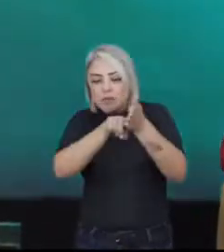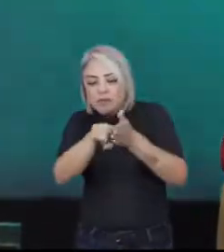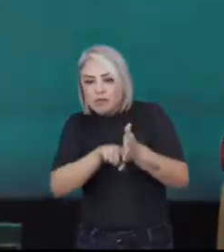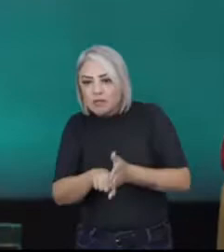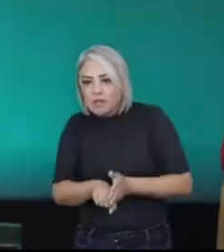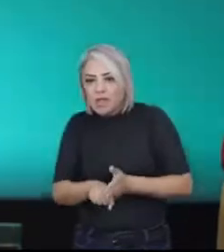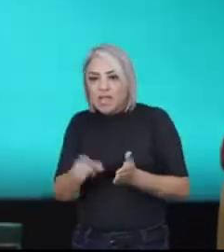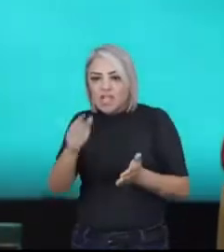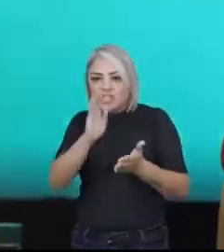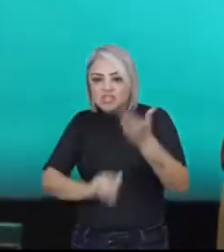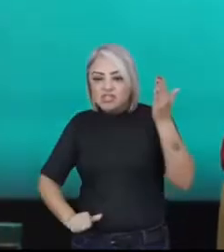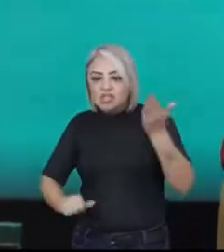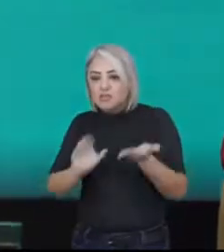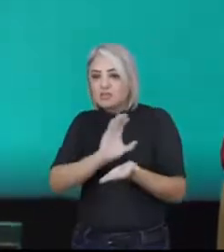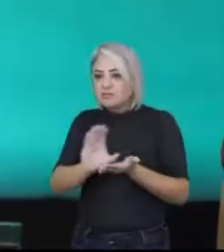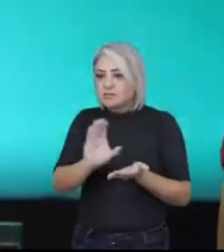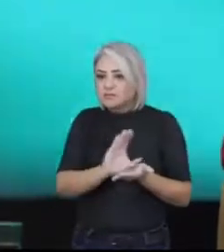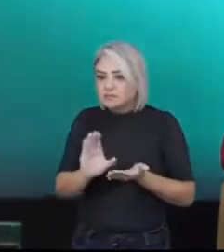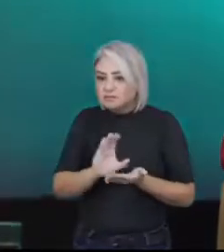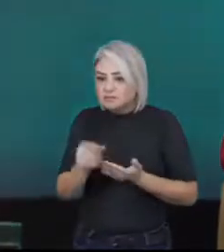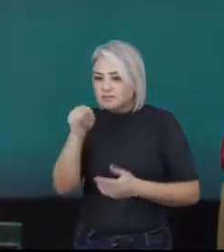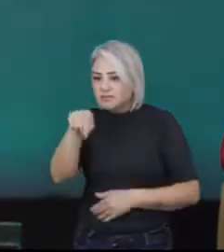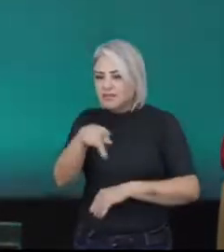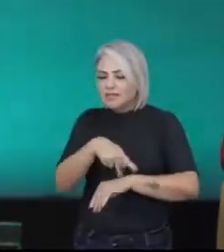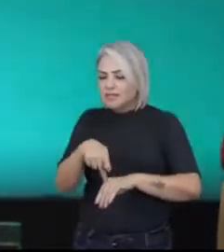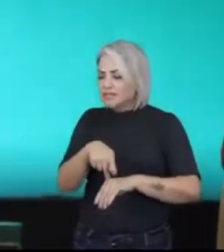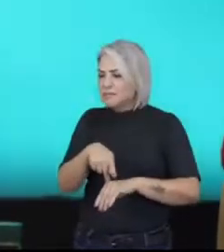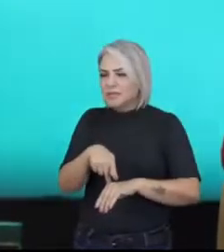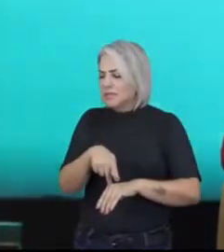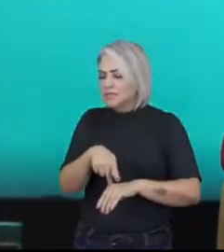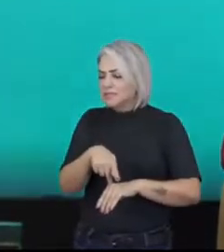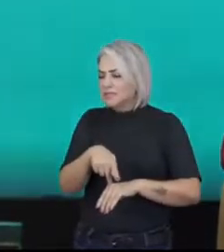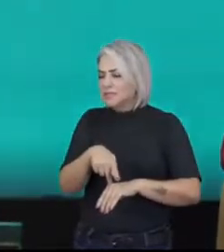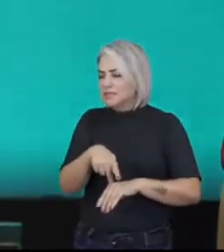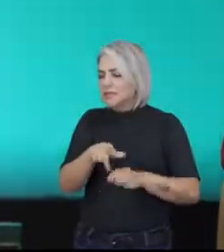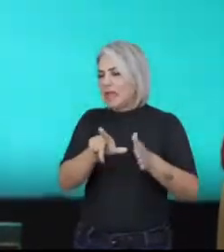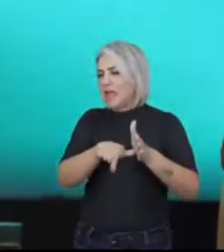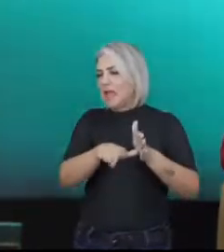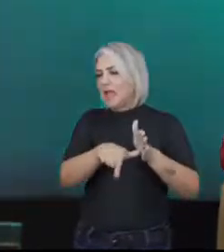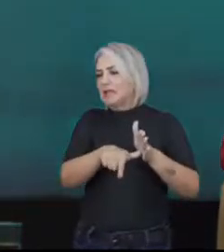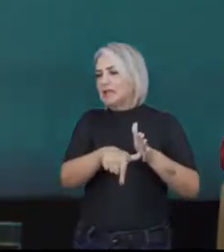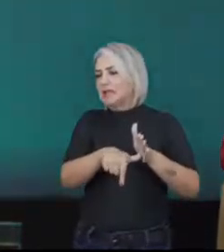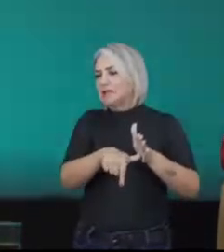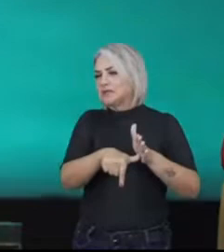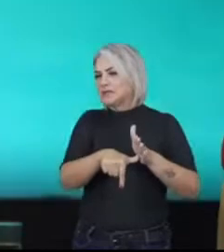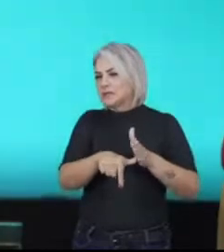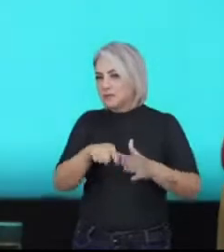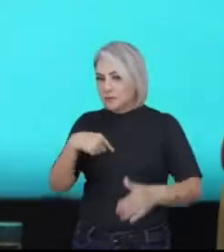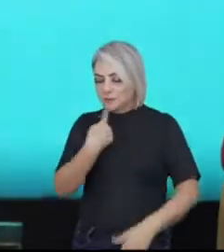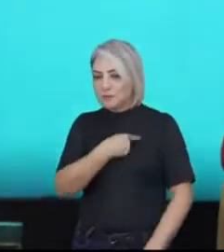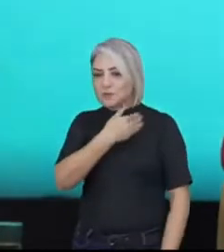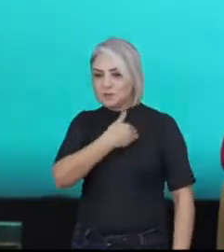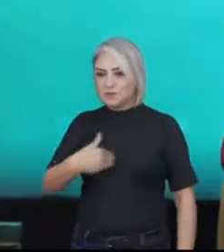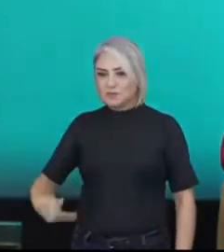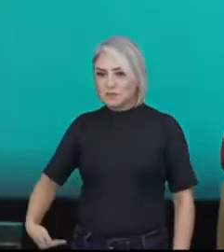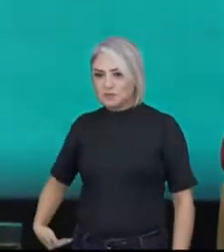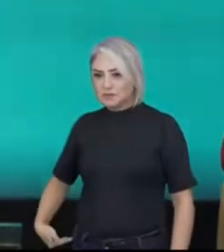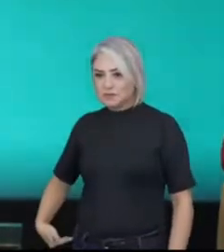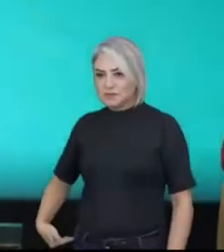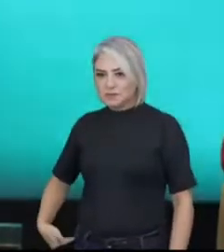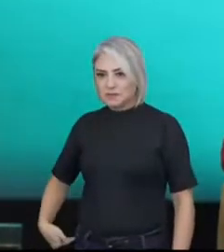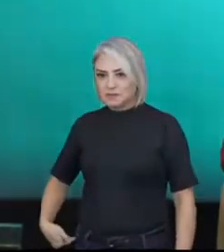tecnologia, esse país está condenado ao atraso. Nos nossos governos, nós mais